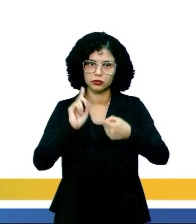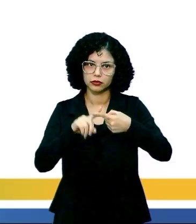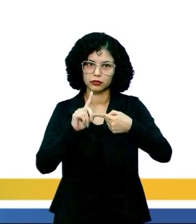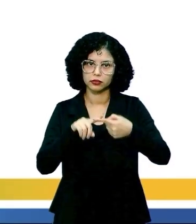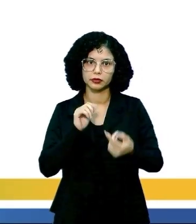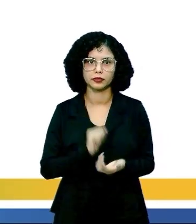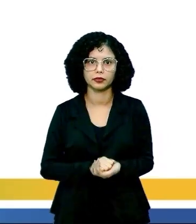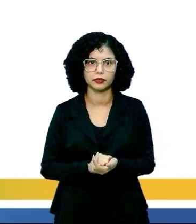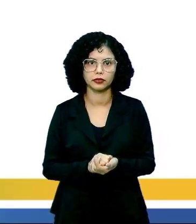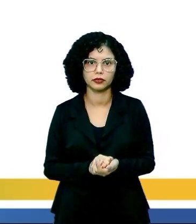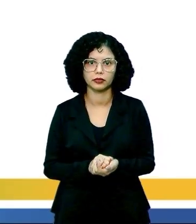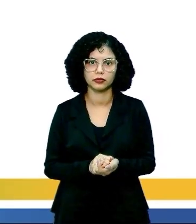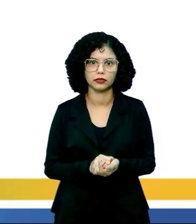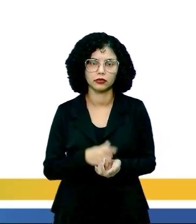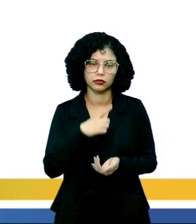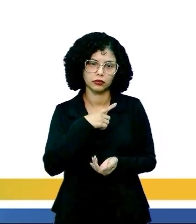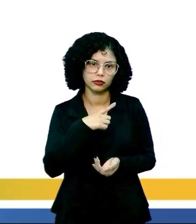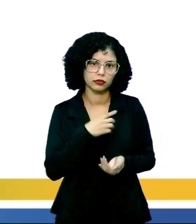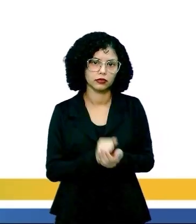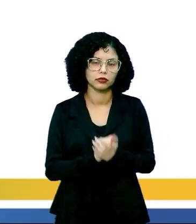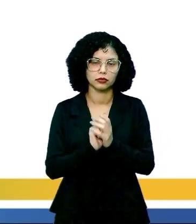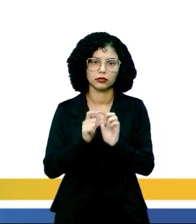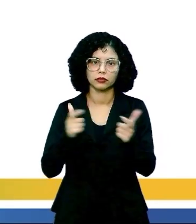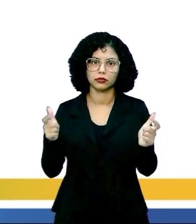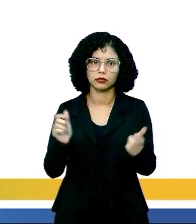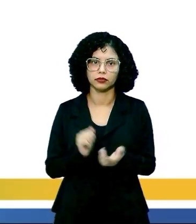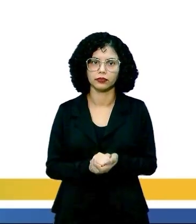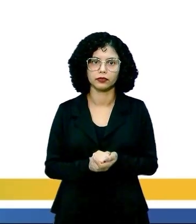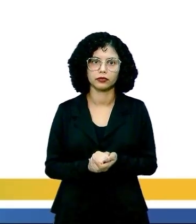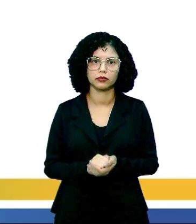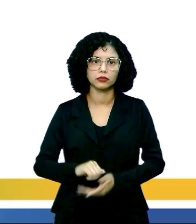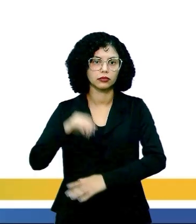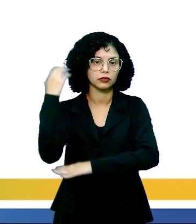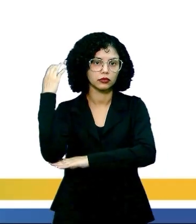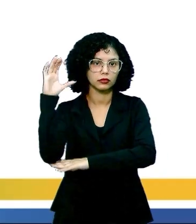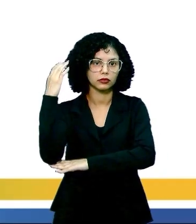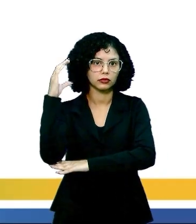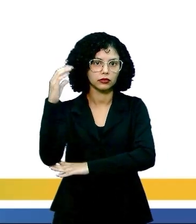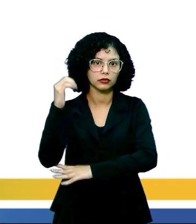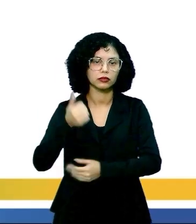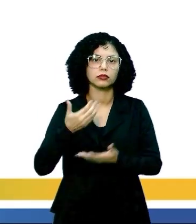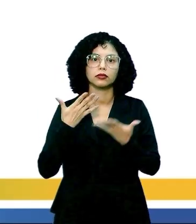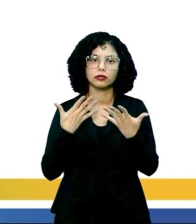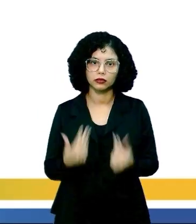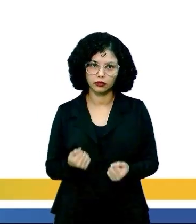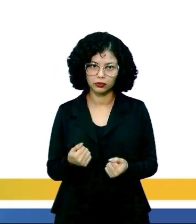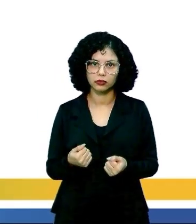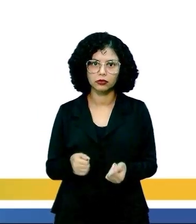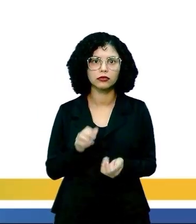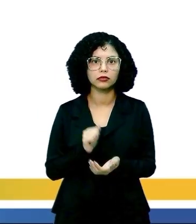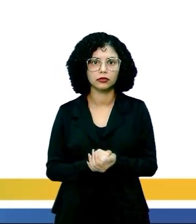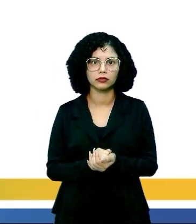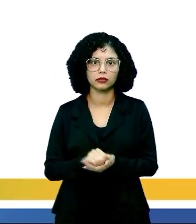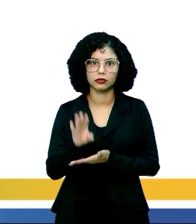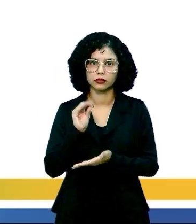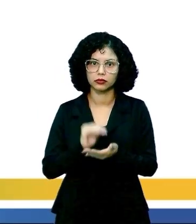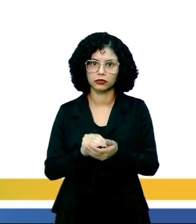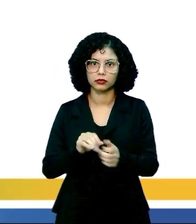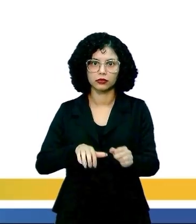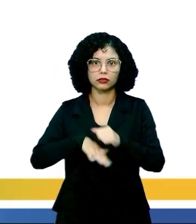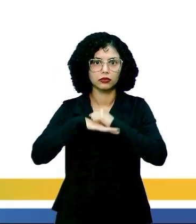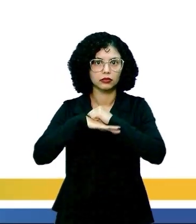primeira, onde nós temos a aglomeração de pessoas, nós temos assim: a ciência já provou a inexistência